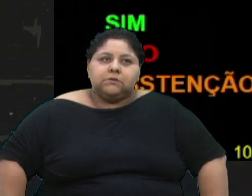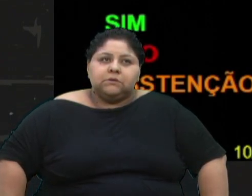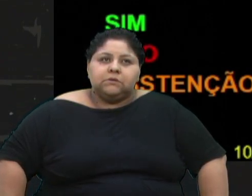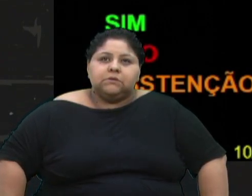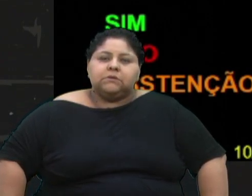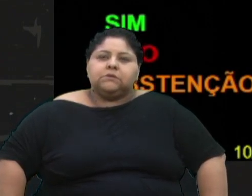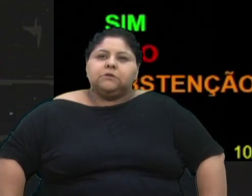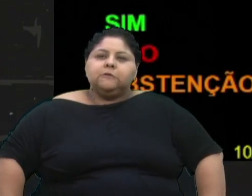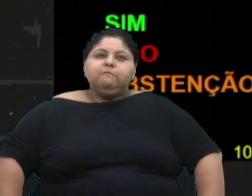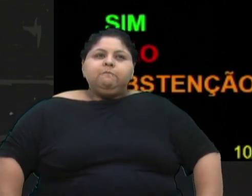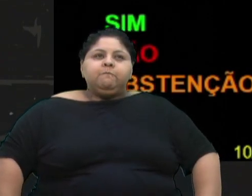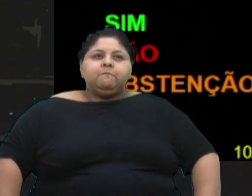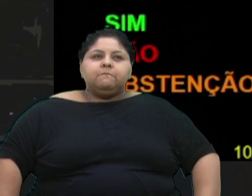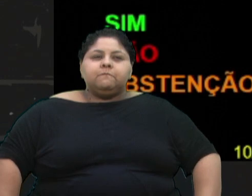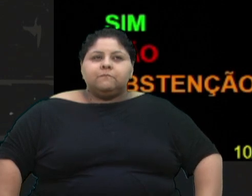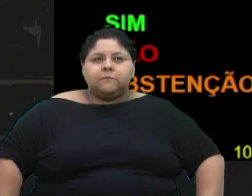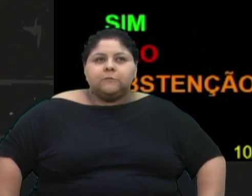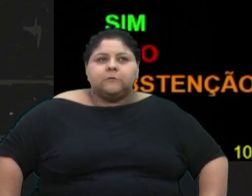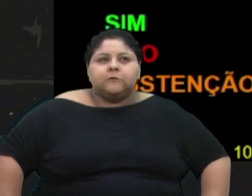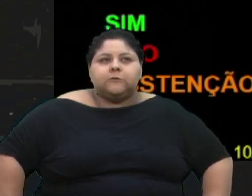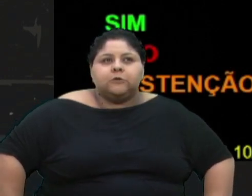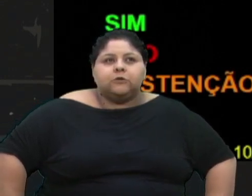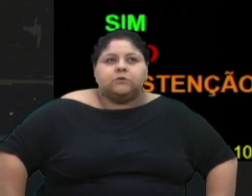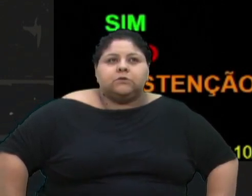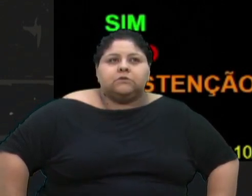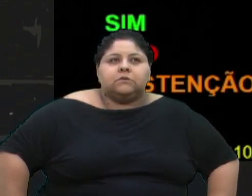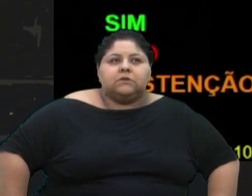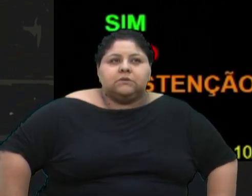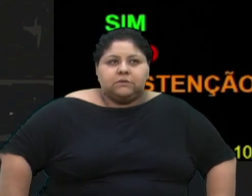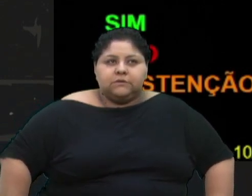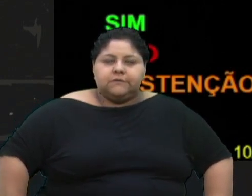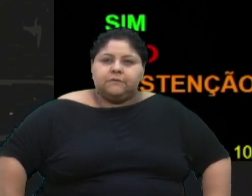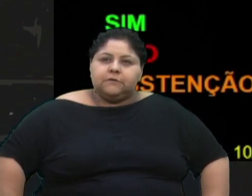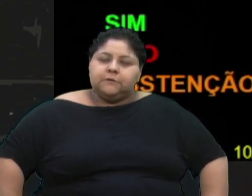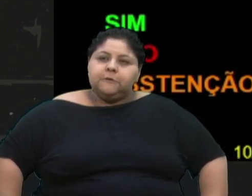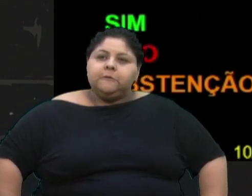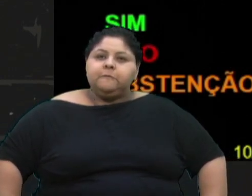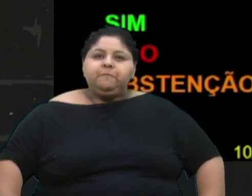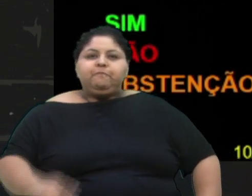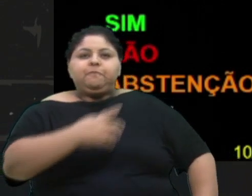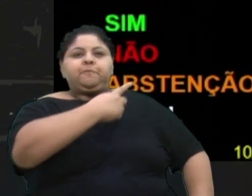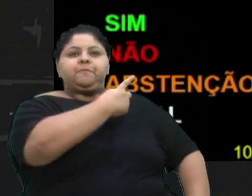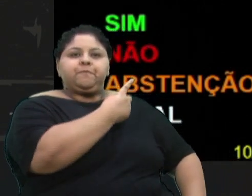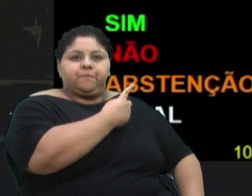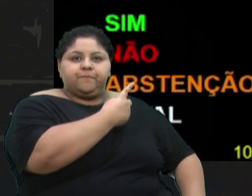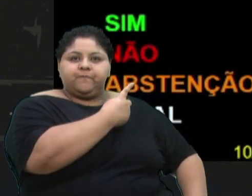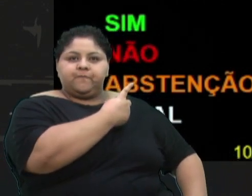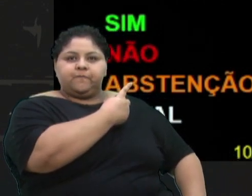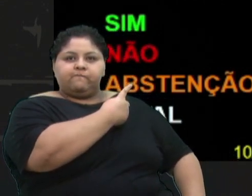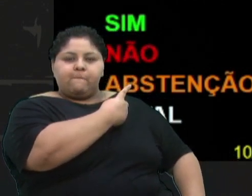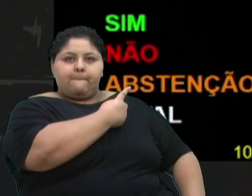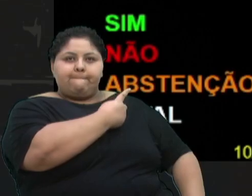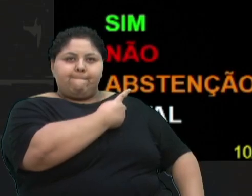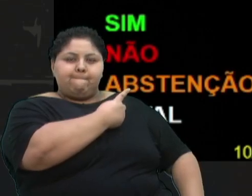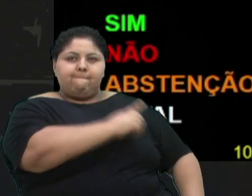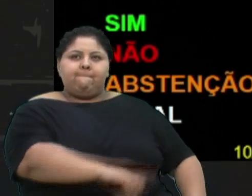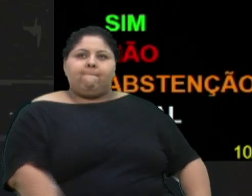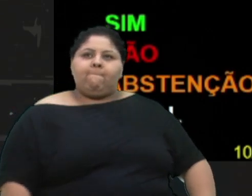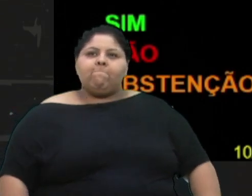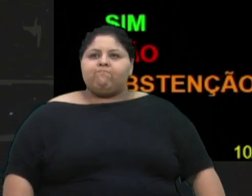como vota? Eu voto sim, senhor presidente. Obrigado, Gladys. Como vota, Rafael Bueno?